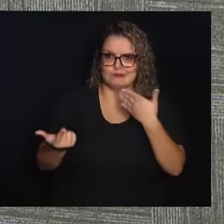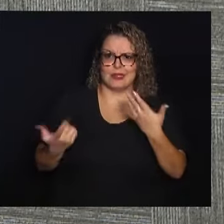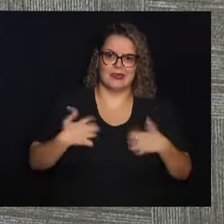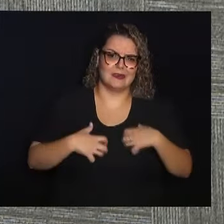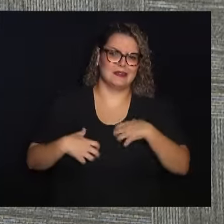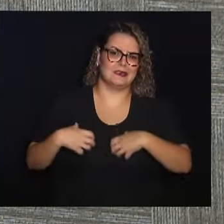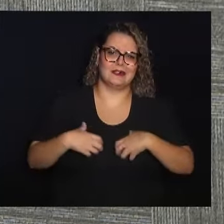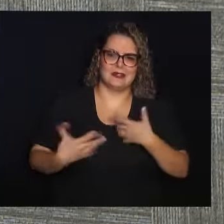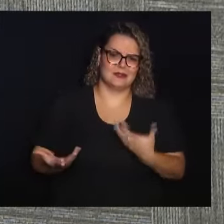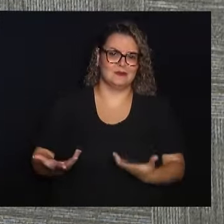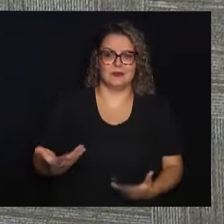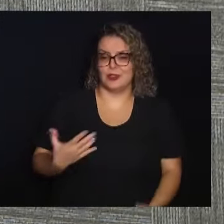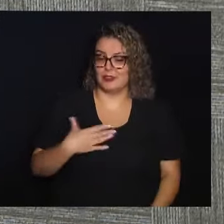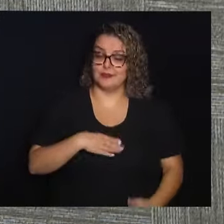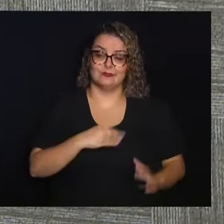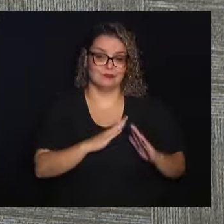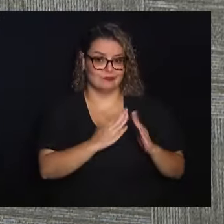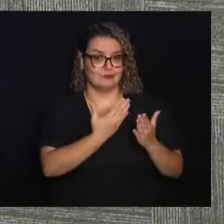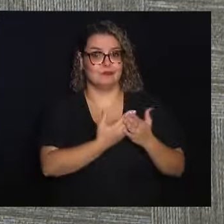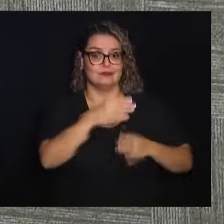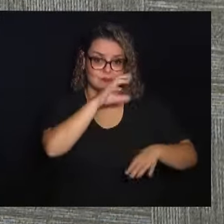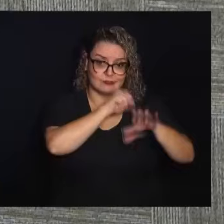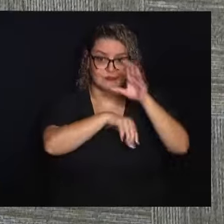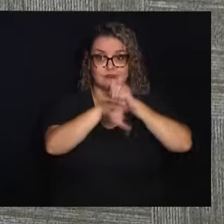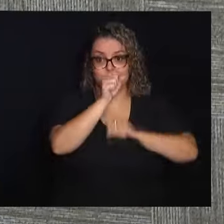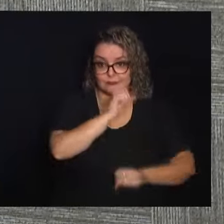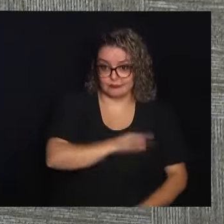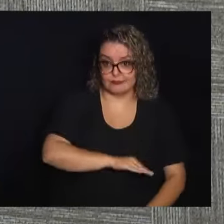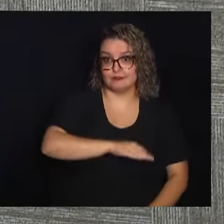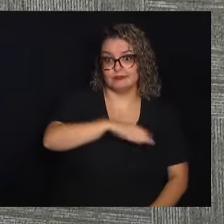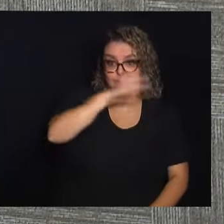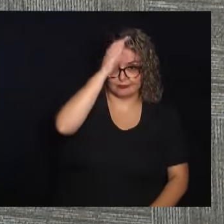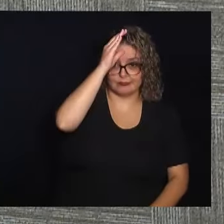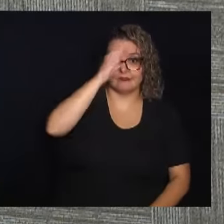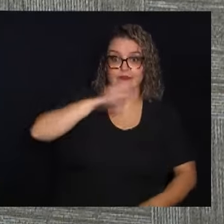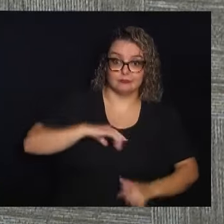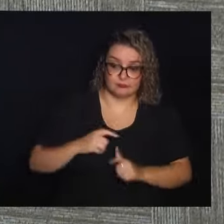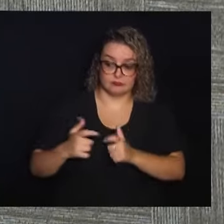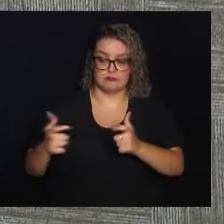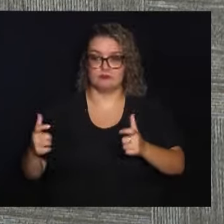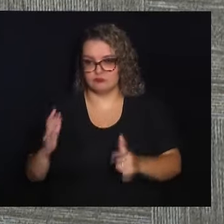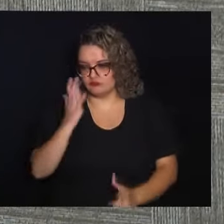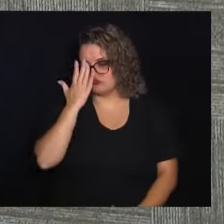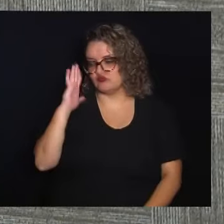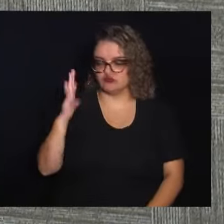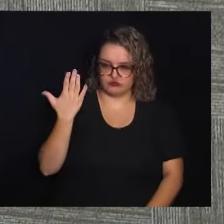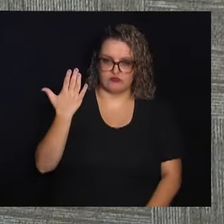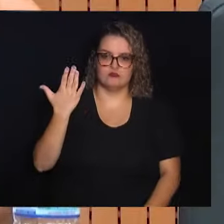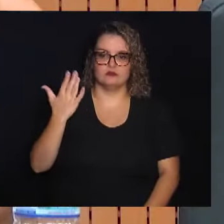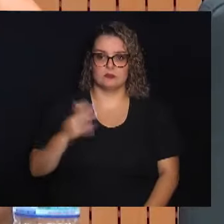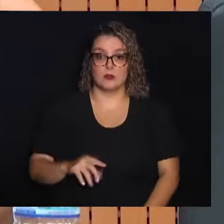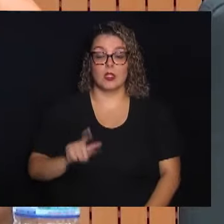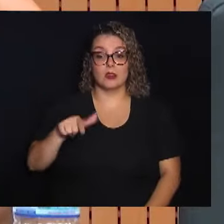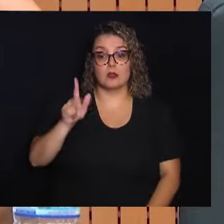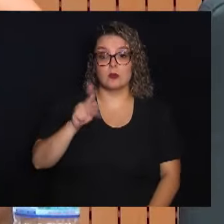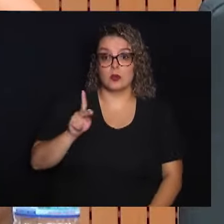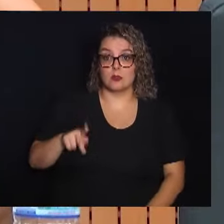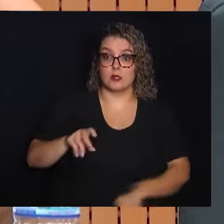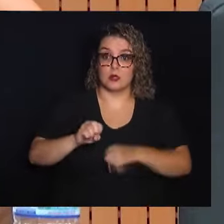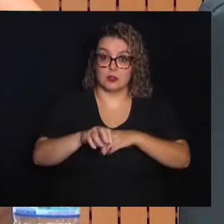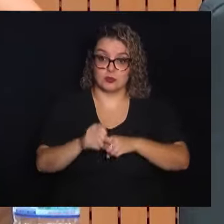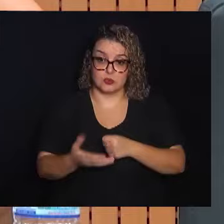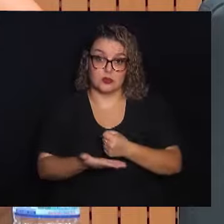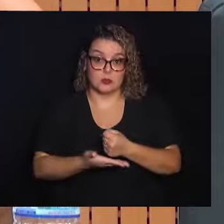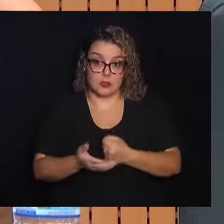absurdo que é agonia seu filho tá na escola aprendendo ser um pequeno cidadão nessa grande hipocrisia em seguida o